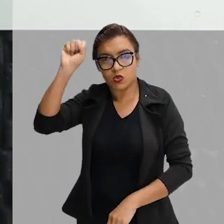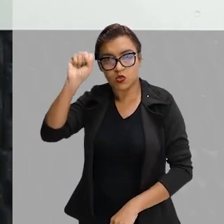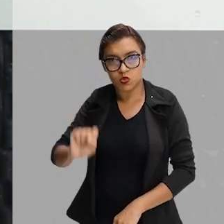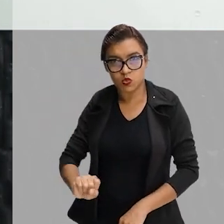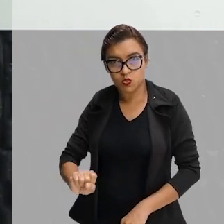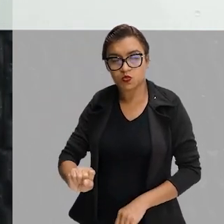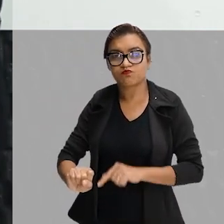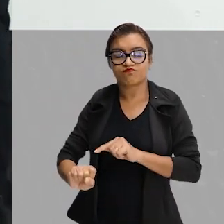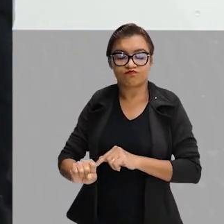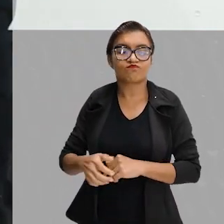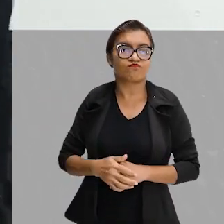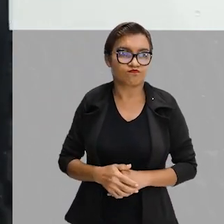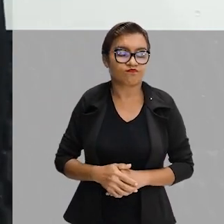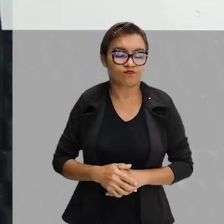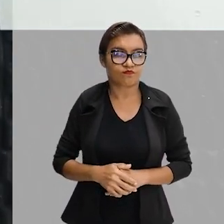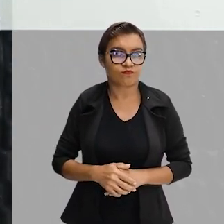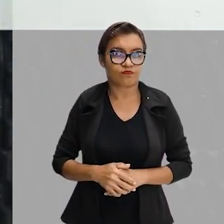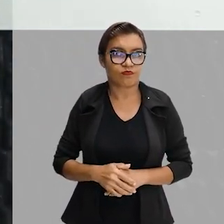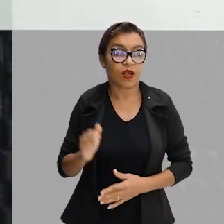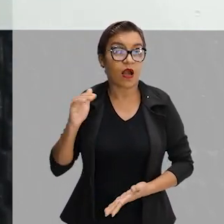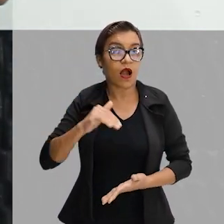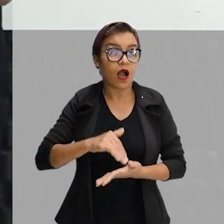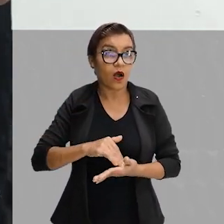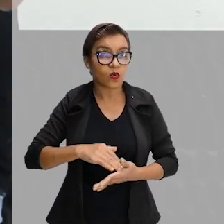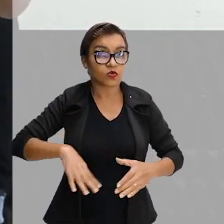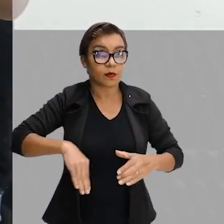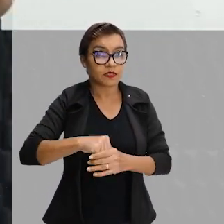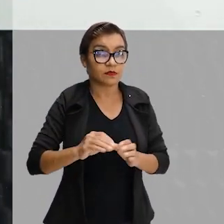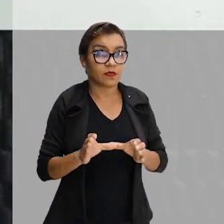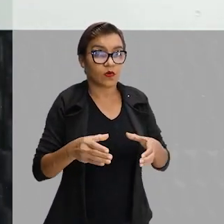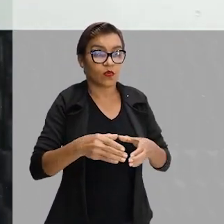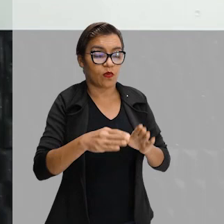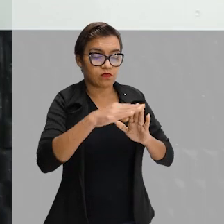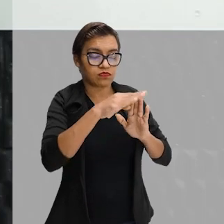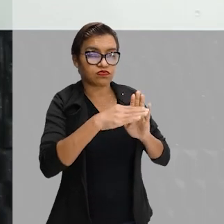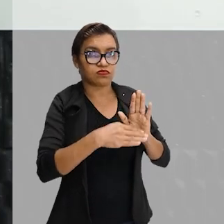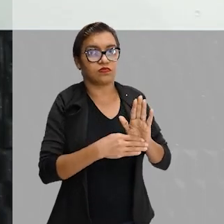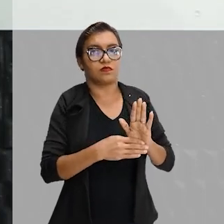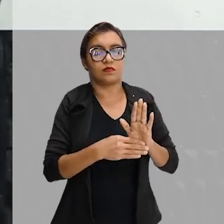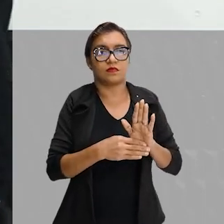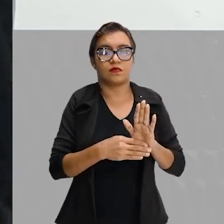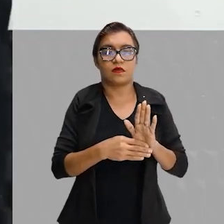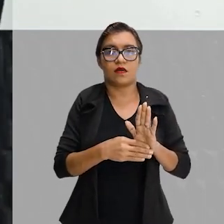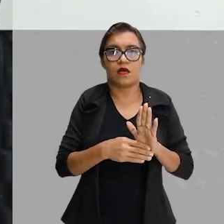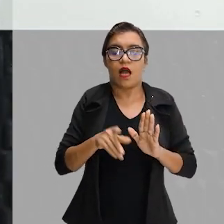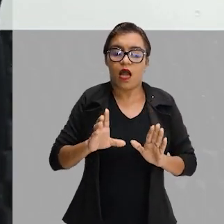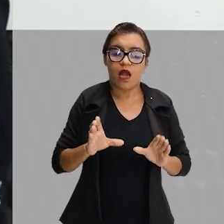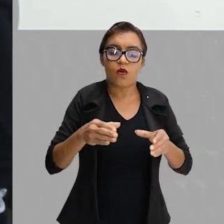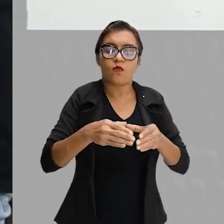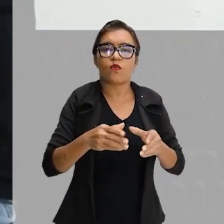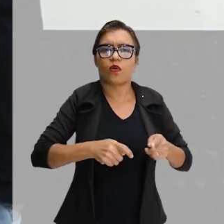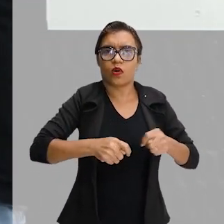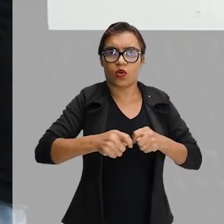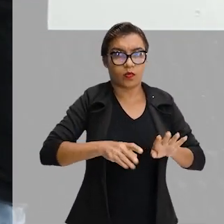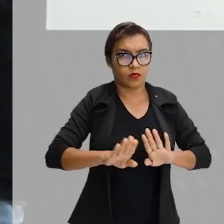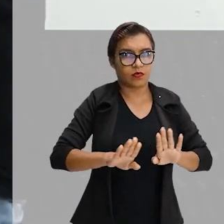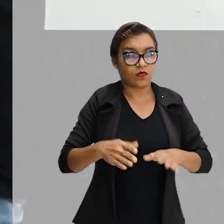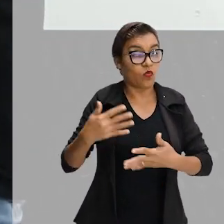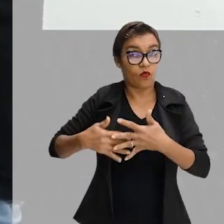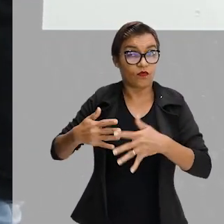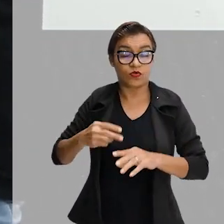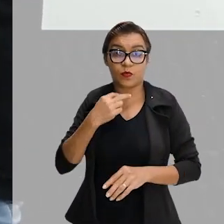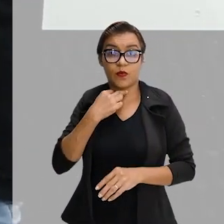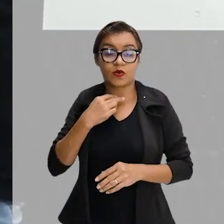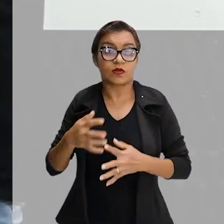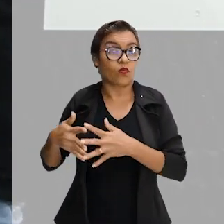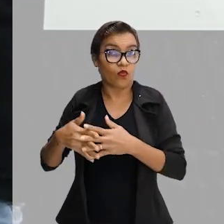entrar nessa relação. Não é um bloco econômico. Por favor, gente, não vão confundir. Quando eu falo de BRICS, eu falo